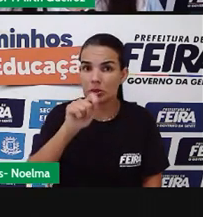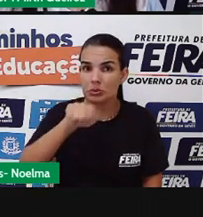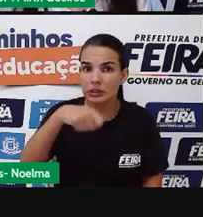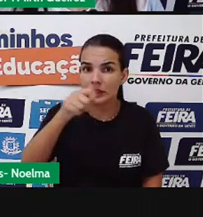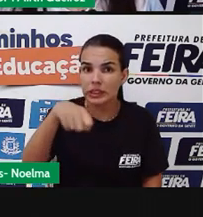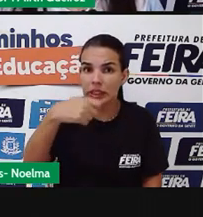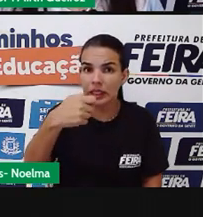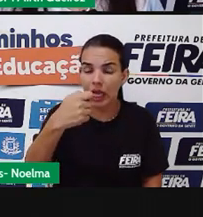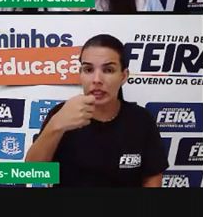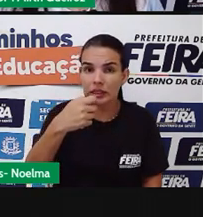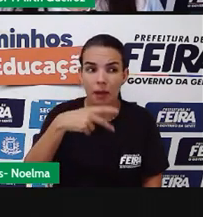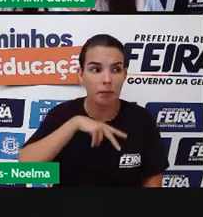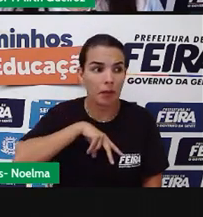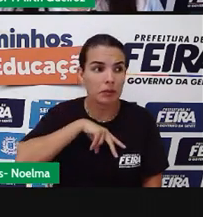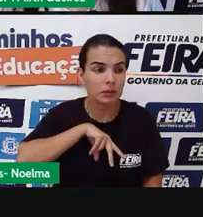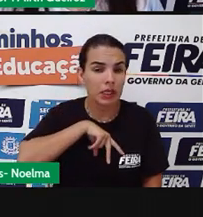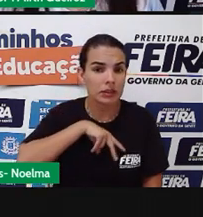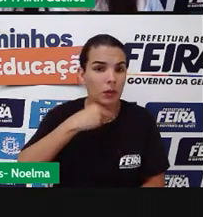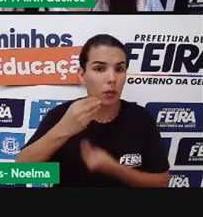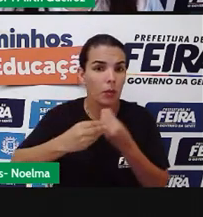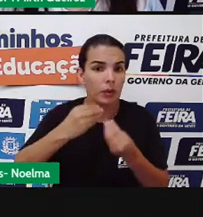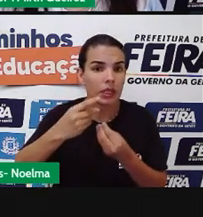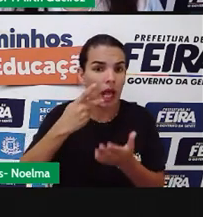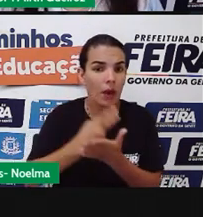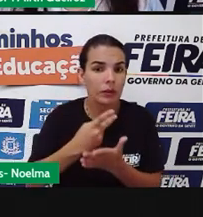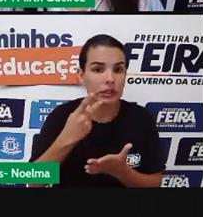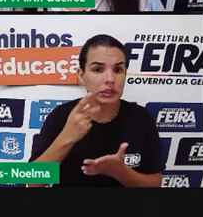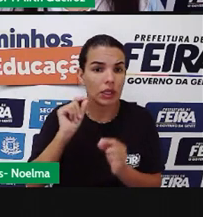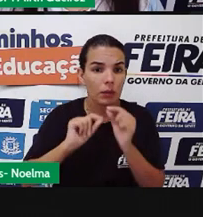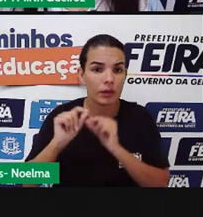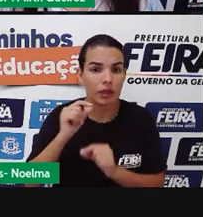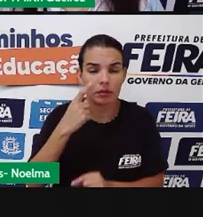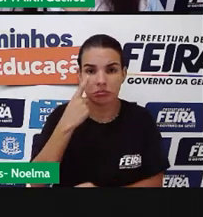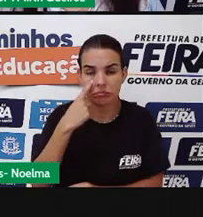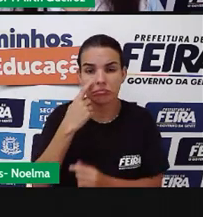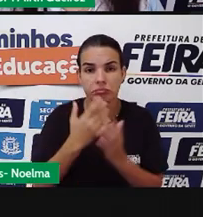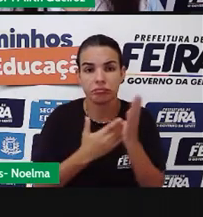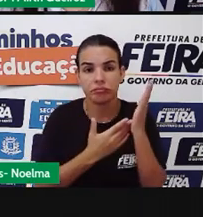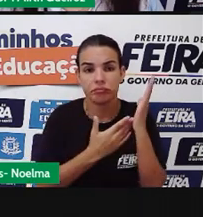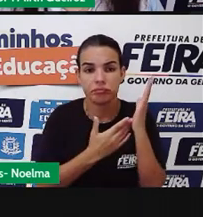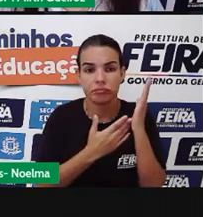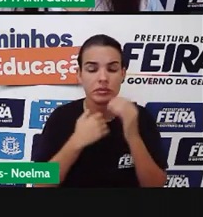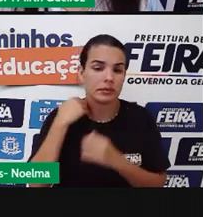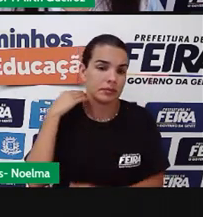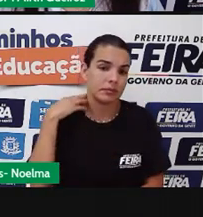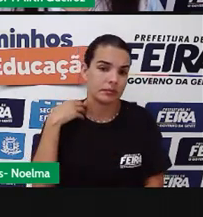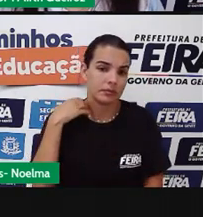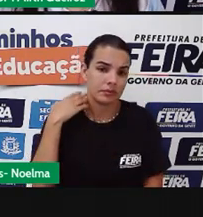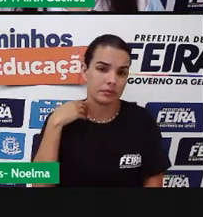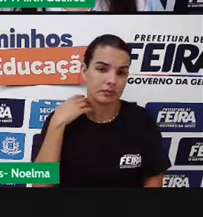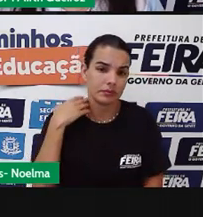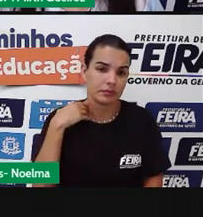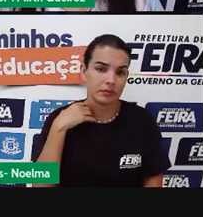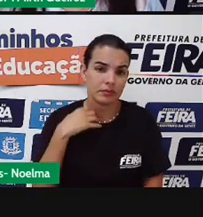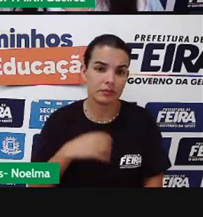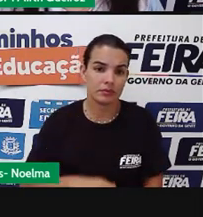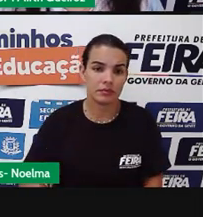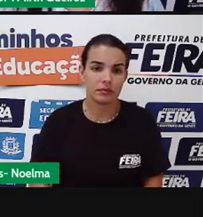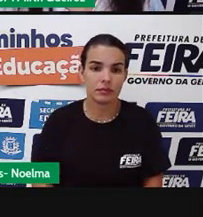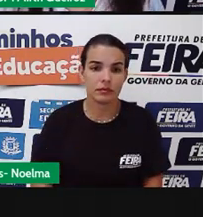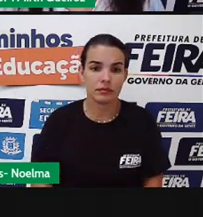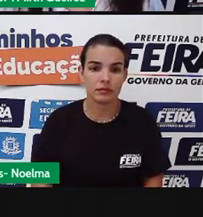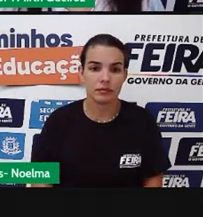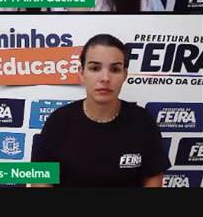foram retirados os sinais de pontuação. Observe só. A cigarra passou o verão cantando enquanto a